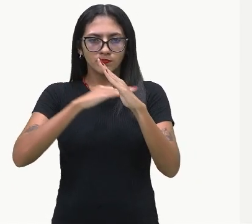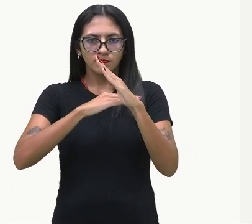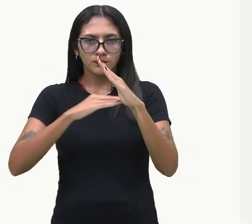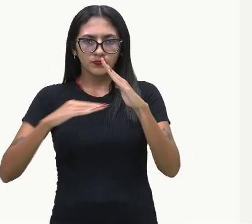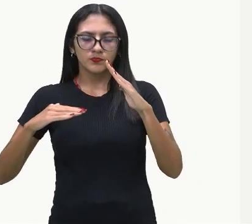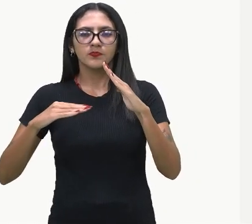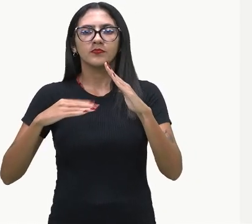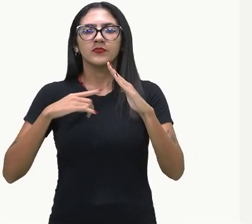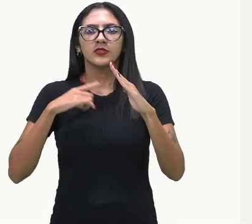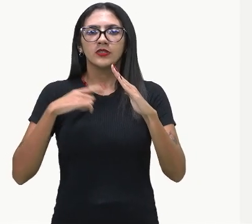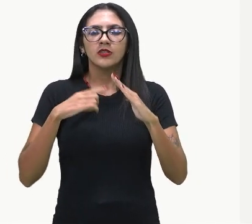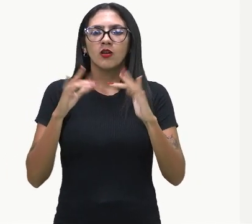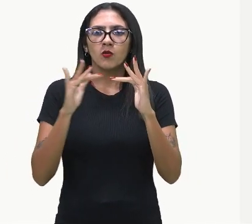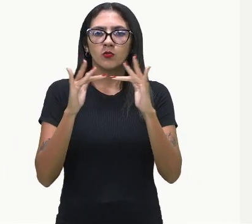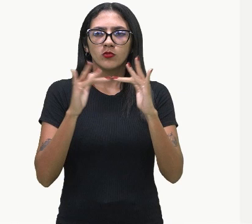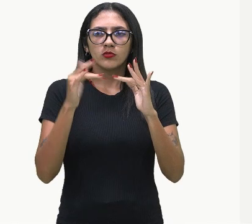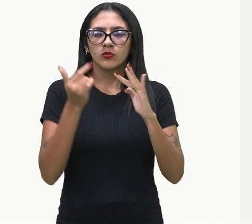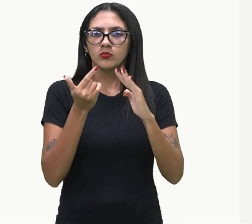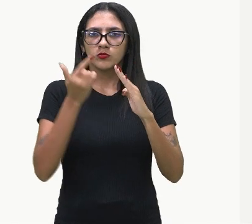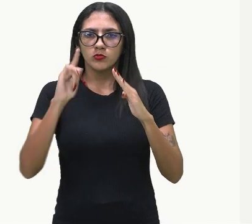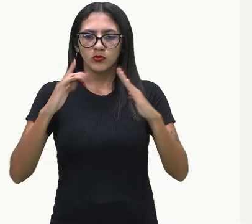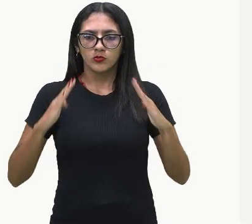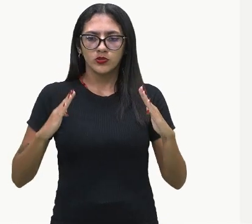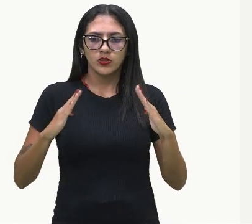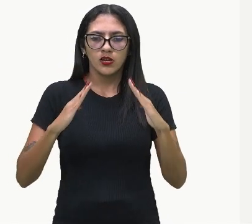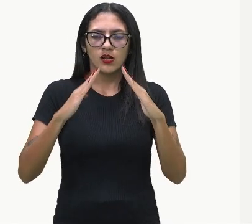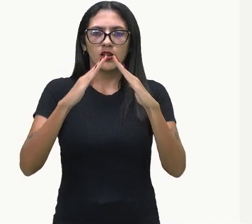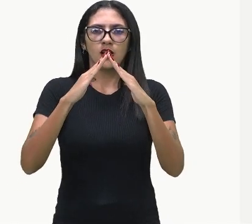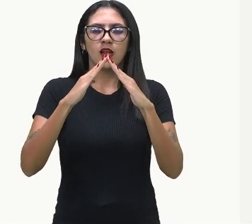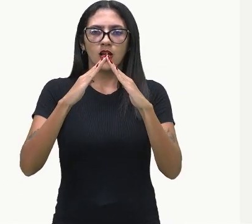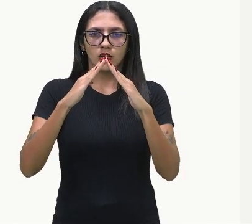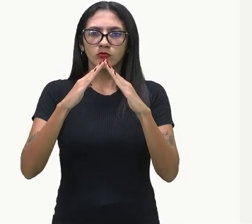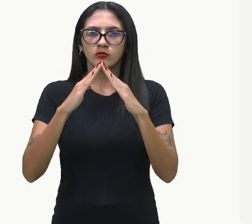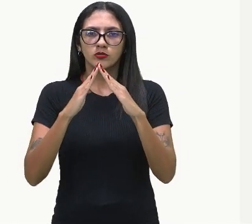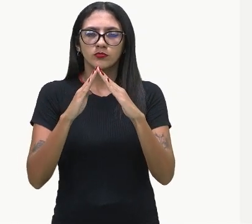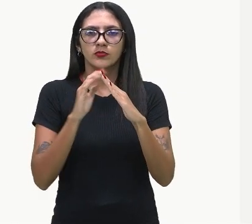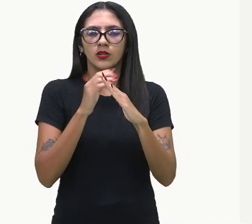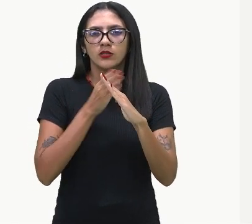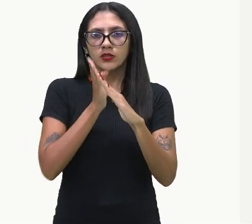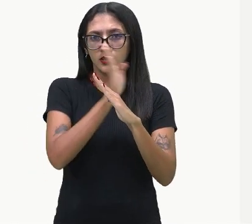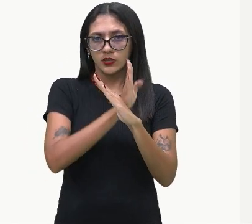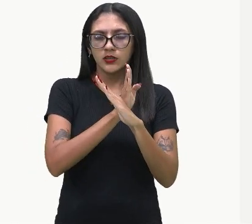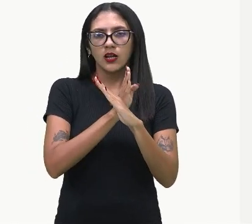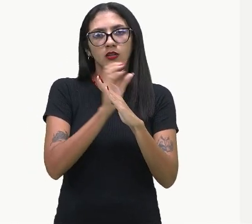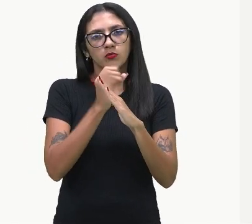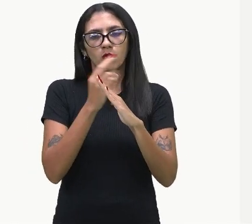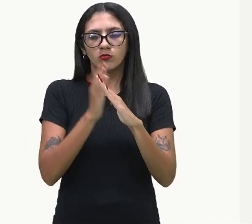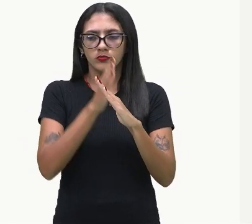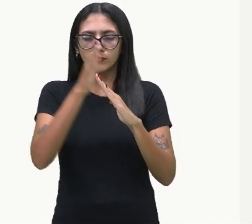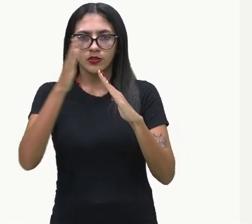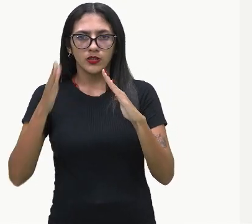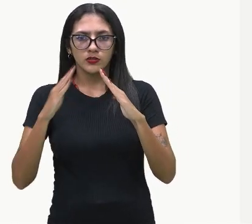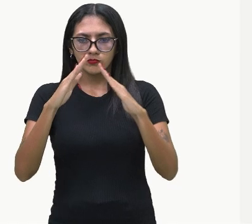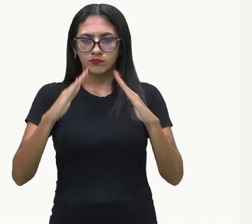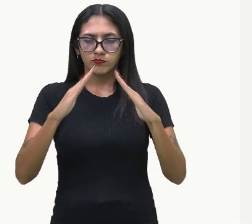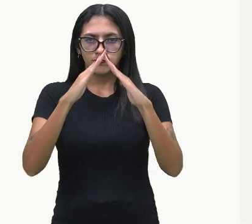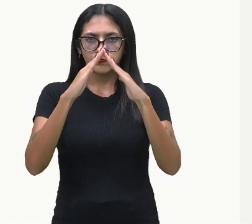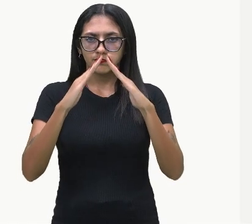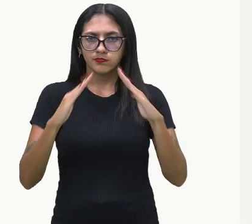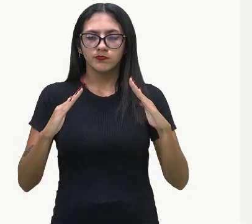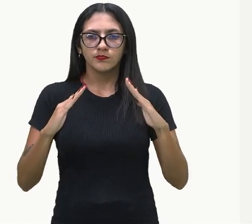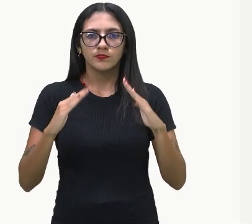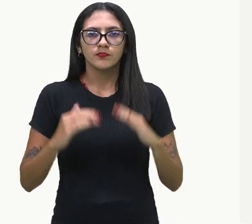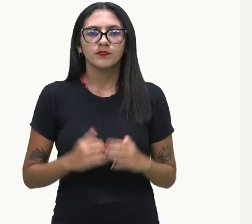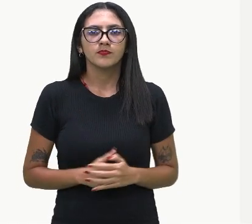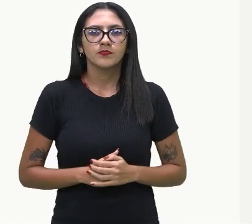encontra os outros dois lados em pontos distintos, ou seja, pontos diferentes,